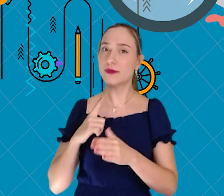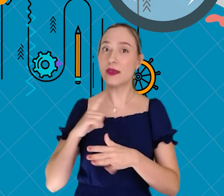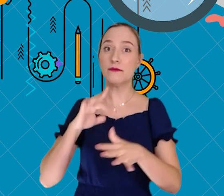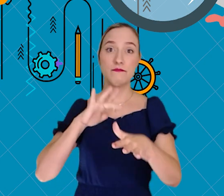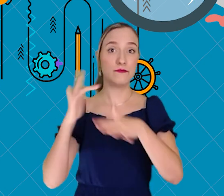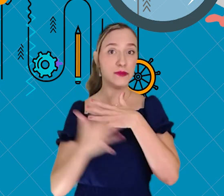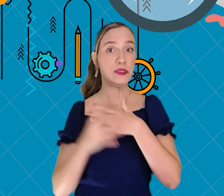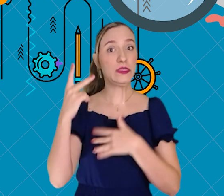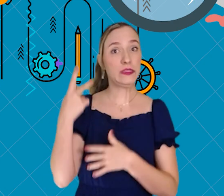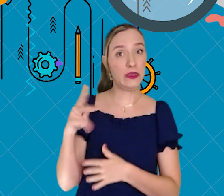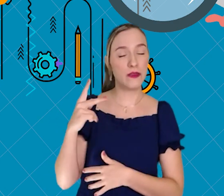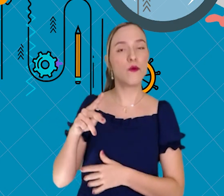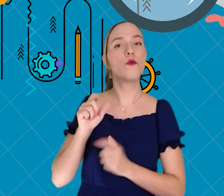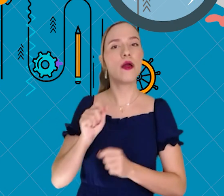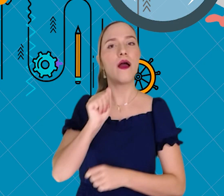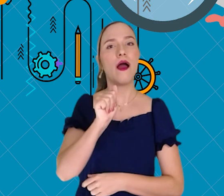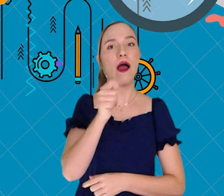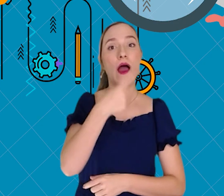o